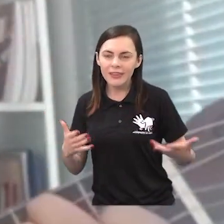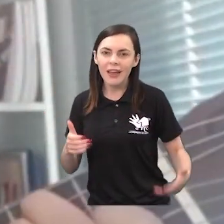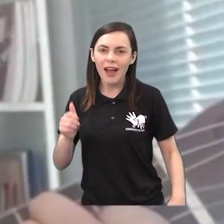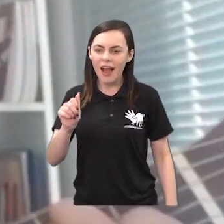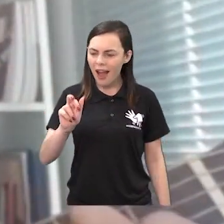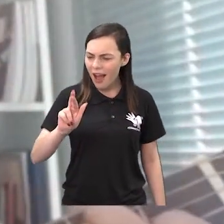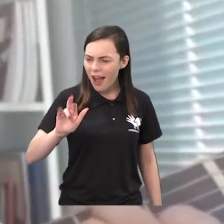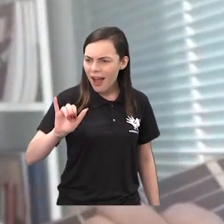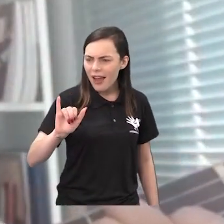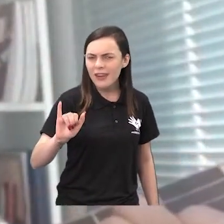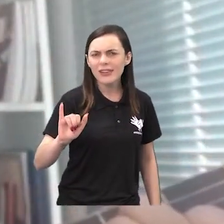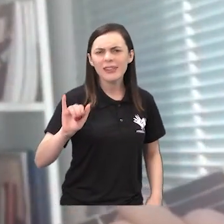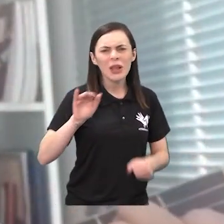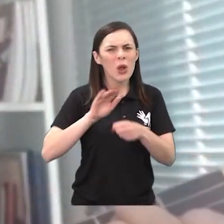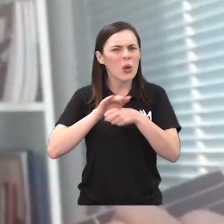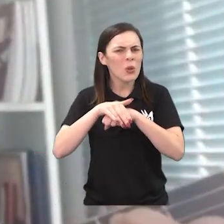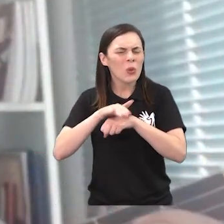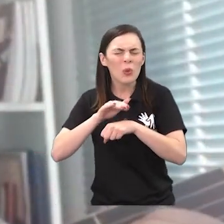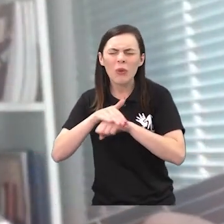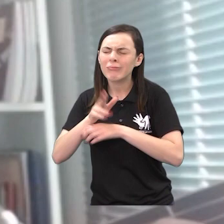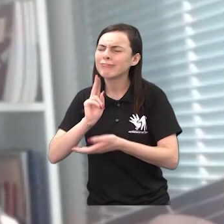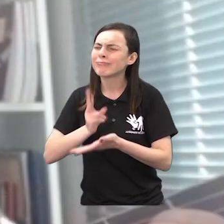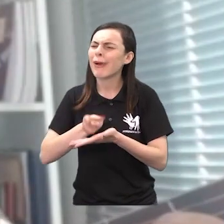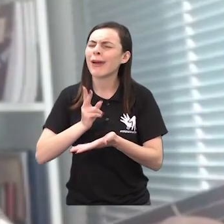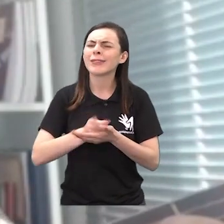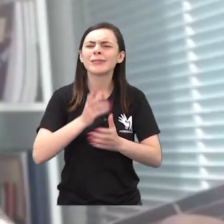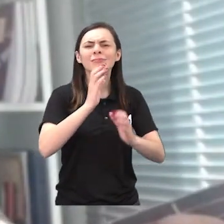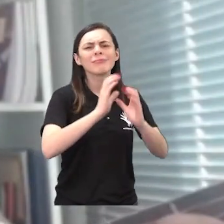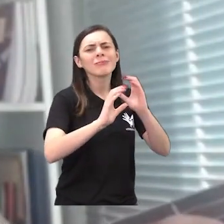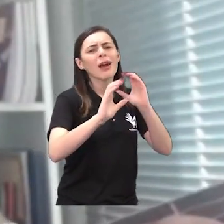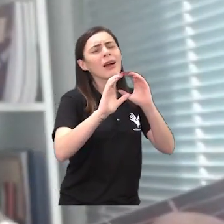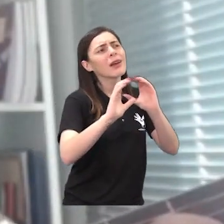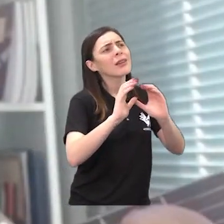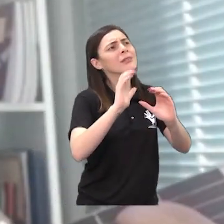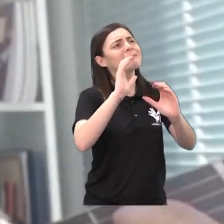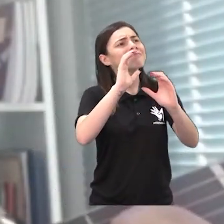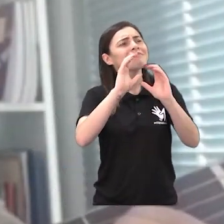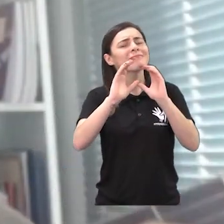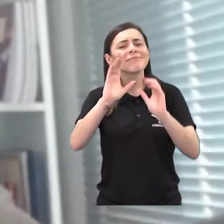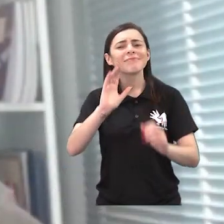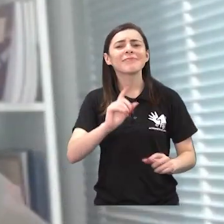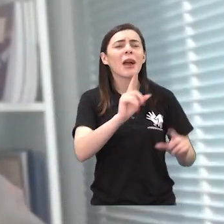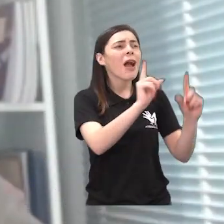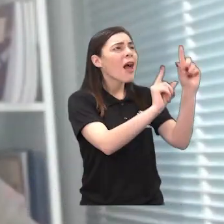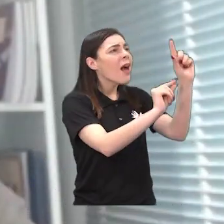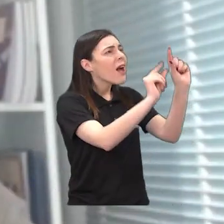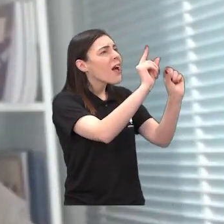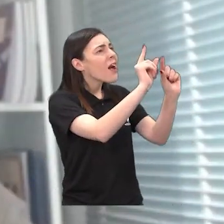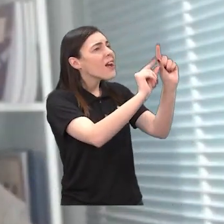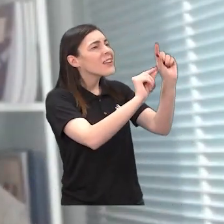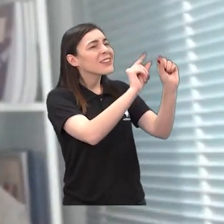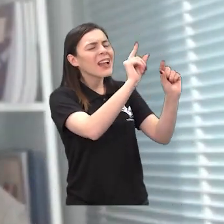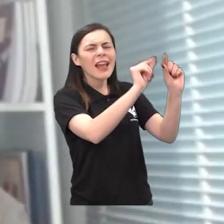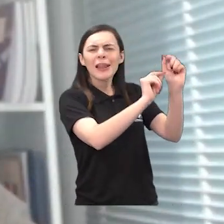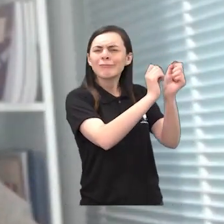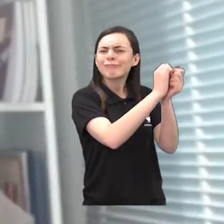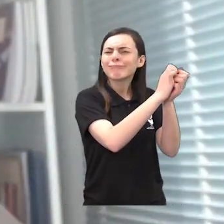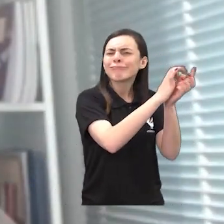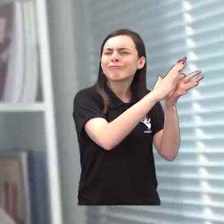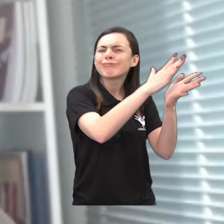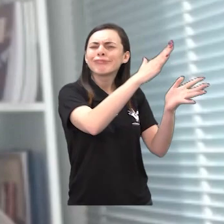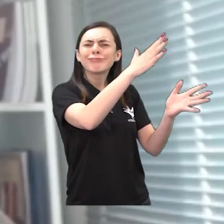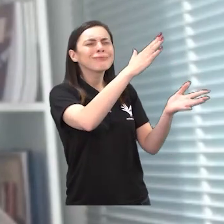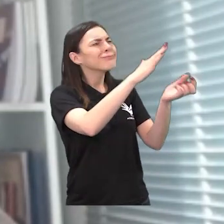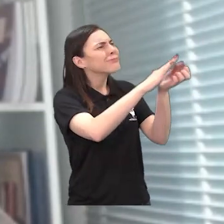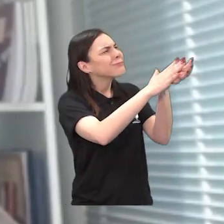Areia passou a cantar todas as noites para sua amada estrelinha. Lucinha, de tão feliz,